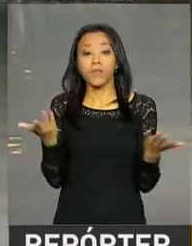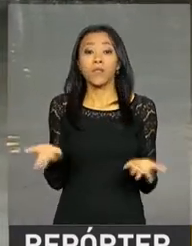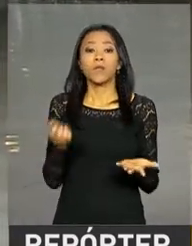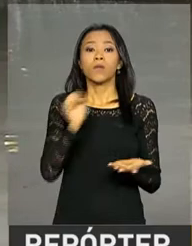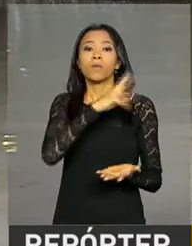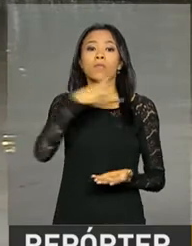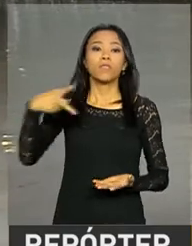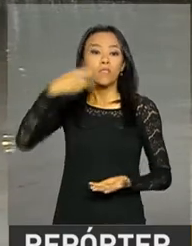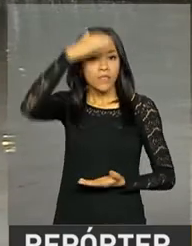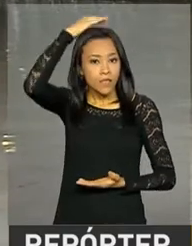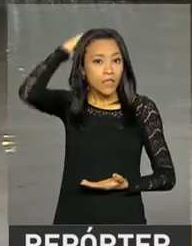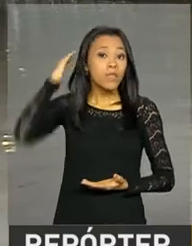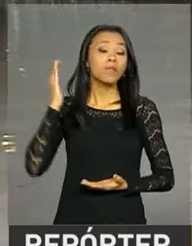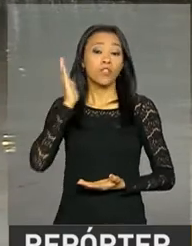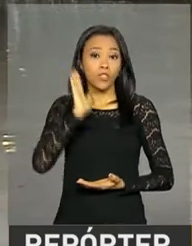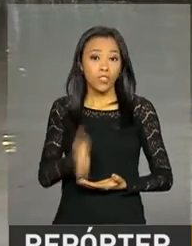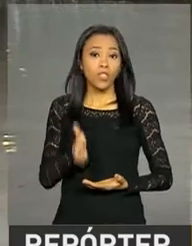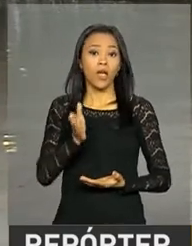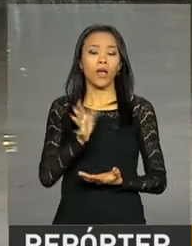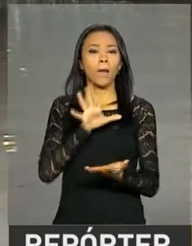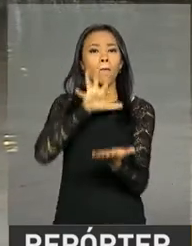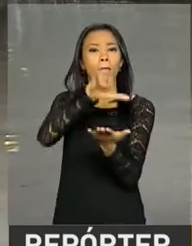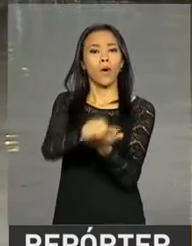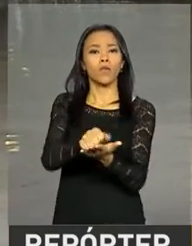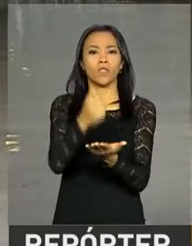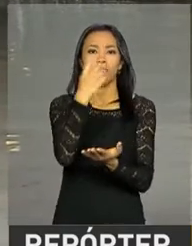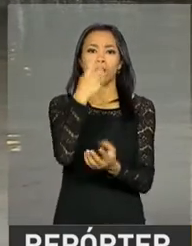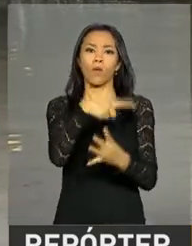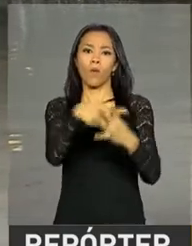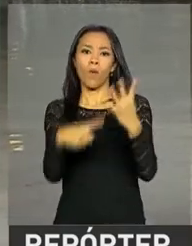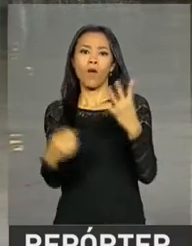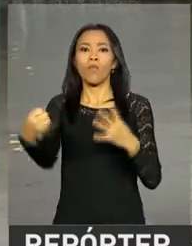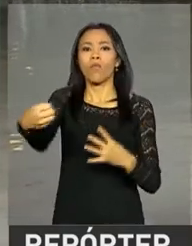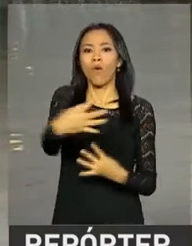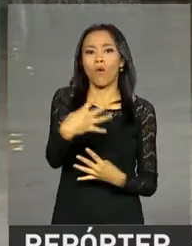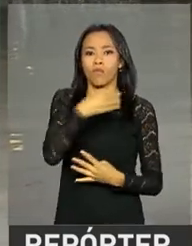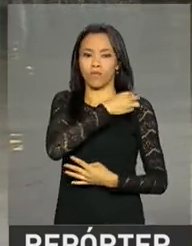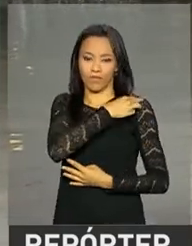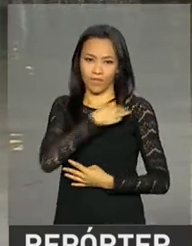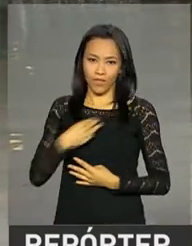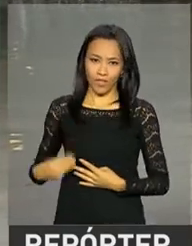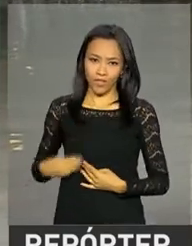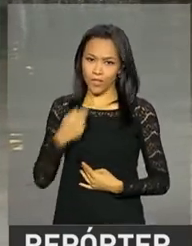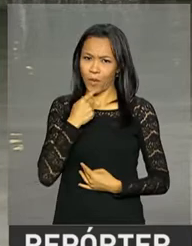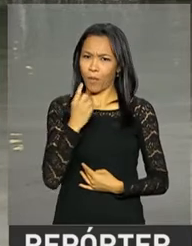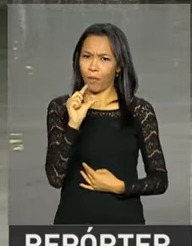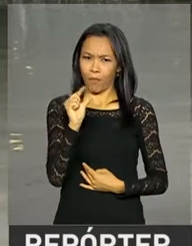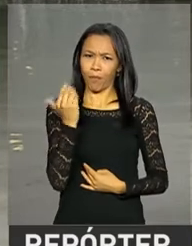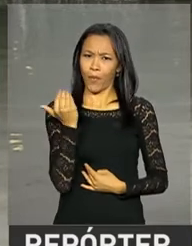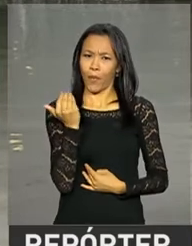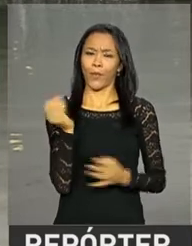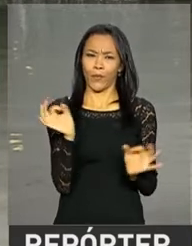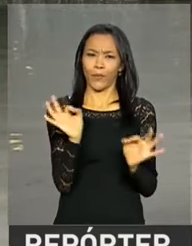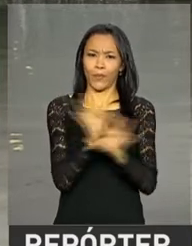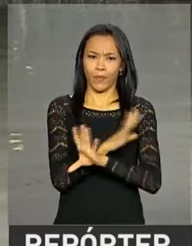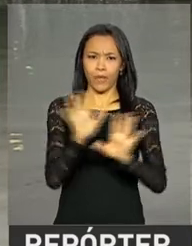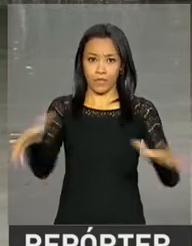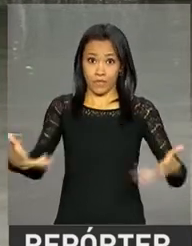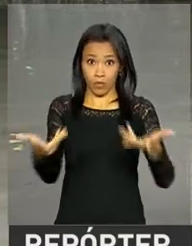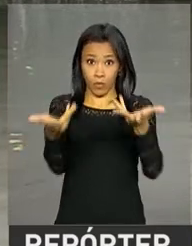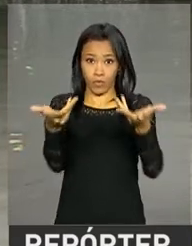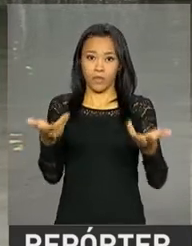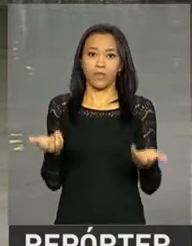presidente Michel Temer, então, deu posse a quatro novos ministros numa cerimônia que acabou agora há pouco aqui no Palácio do Planalto.